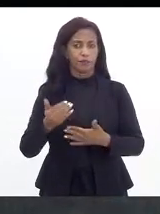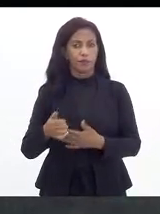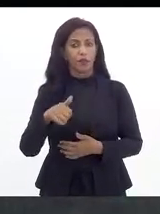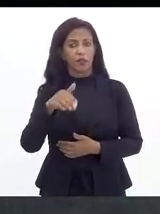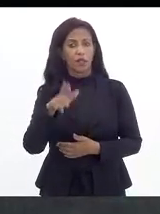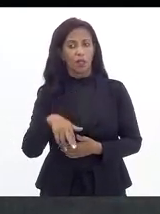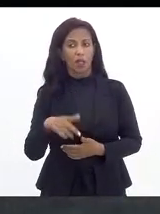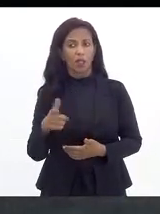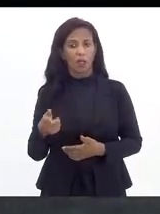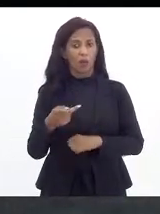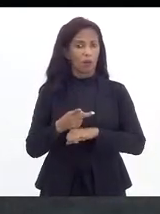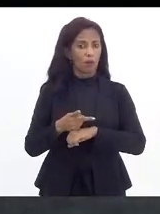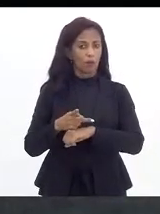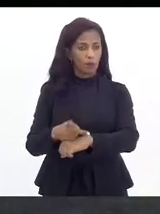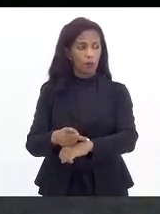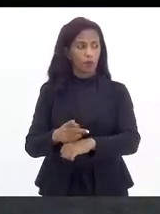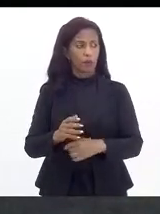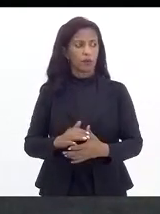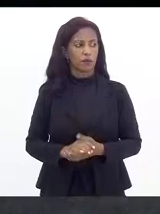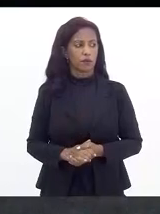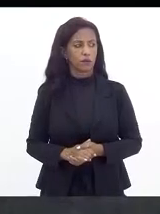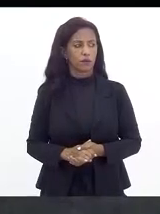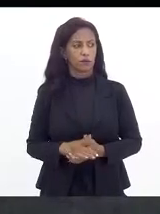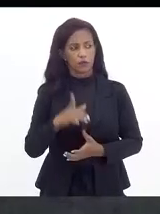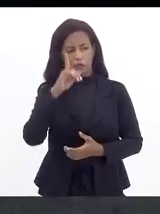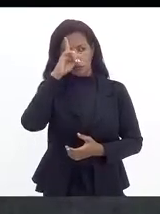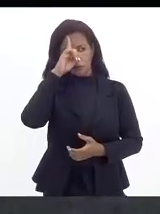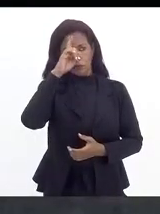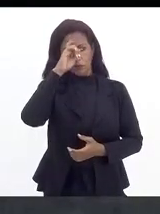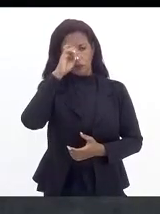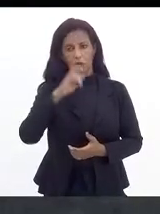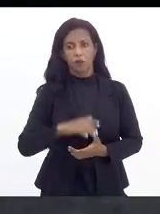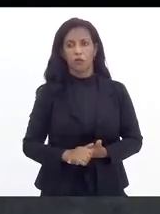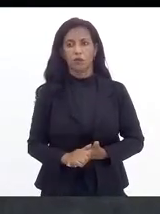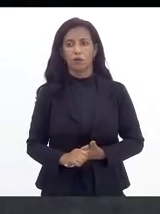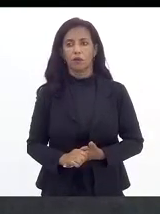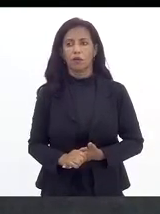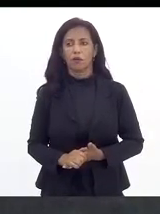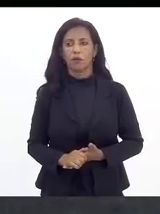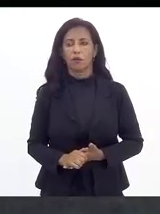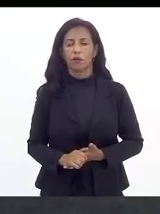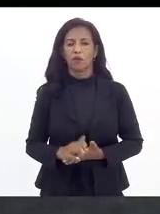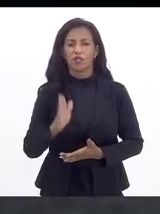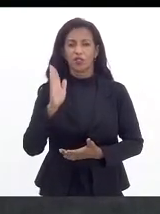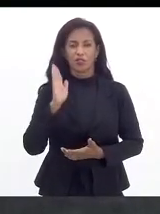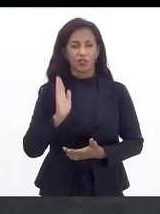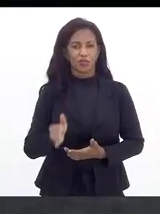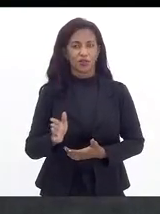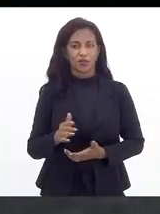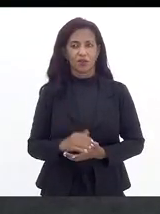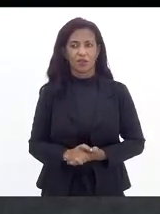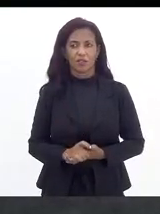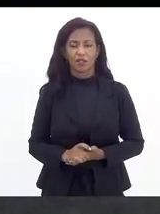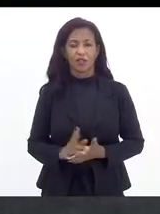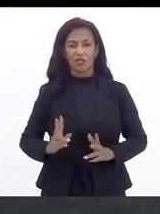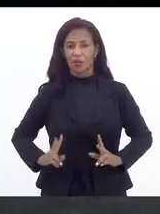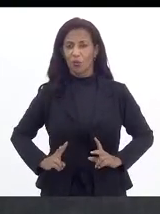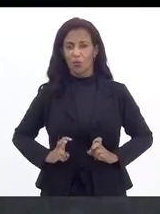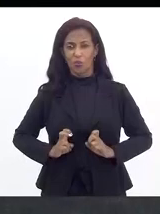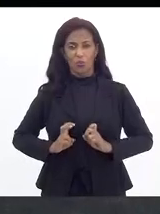está buscando os hospitais, deputado André Ciliano, já estão com